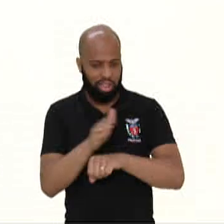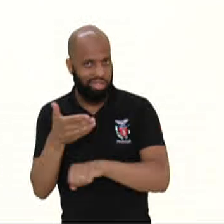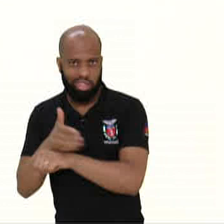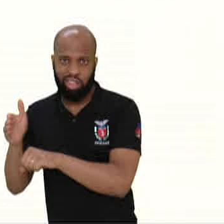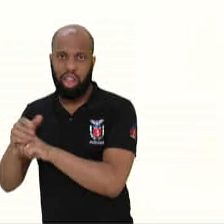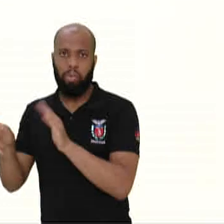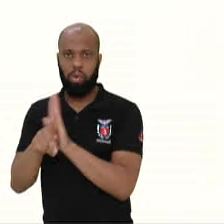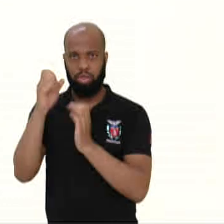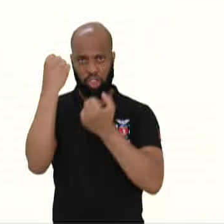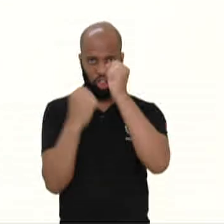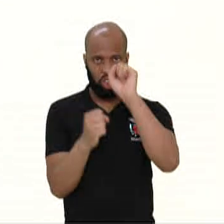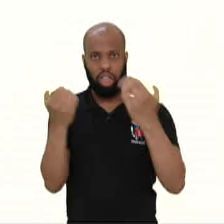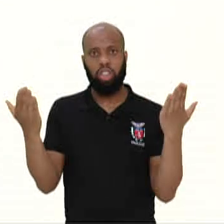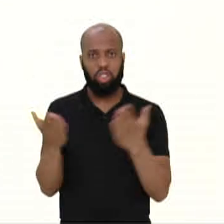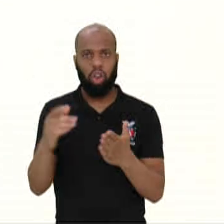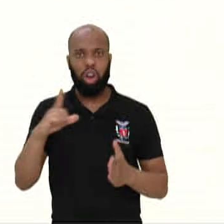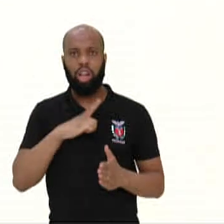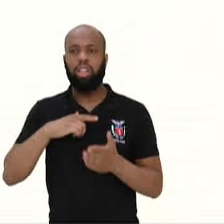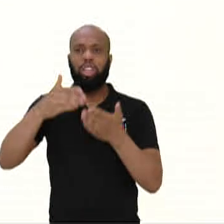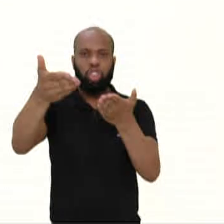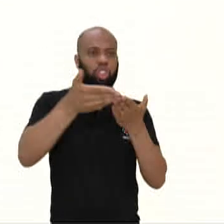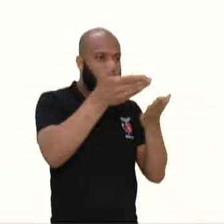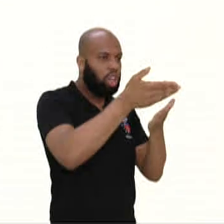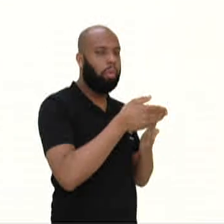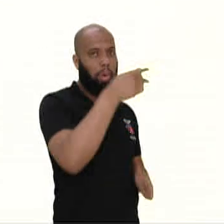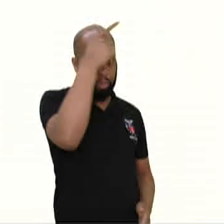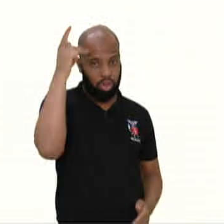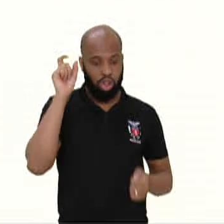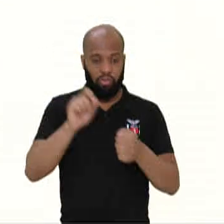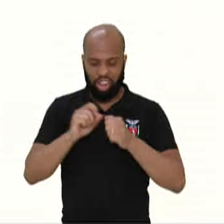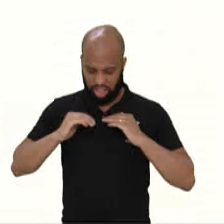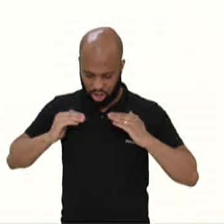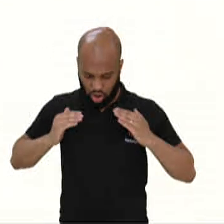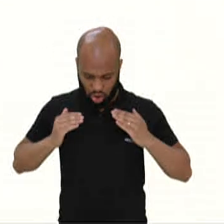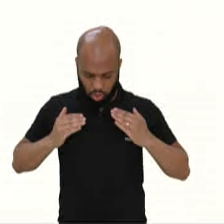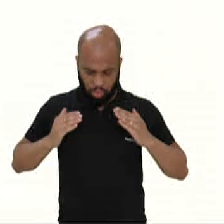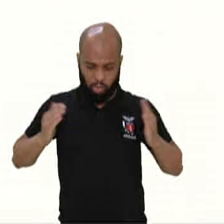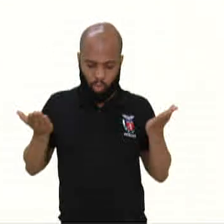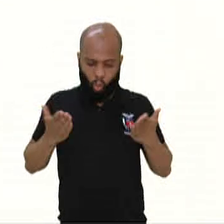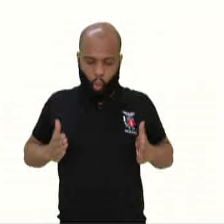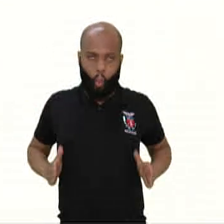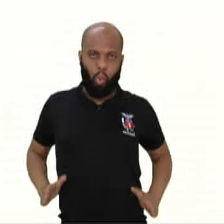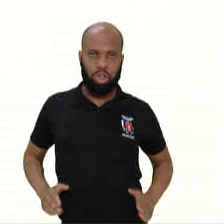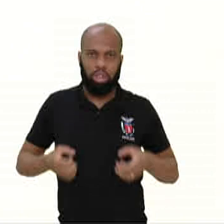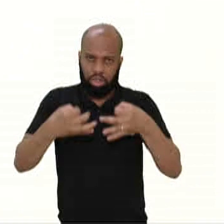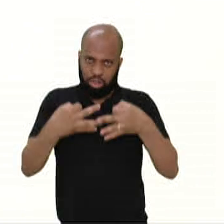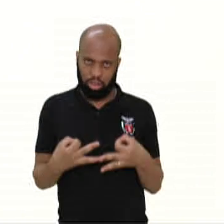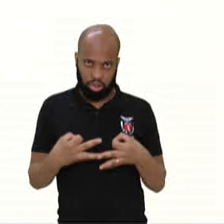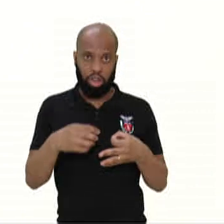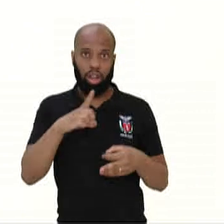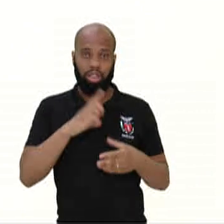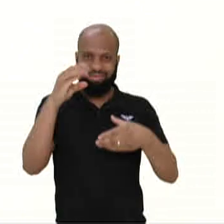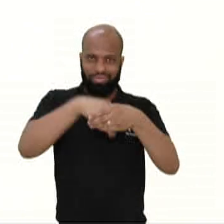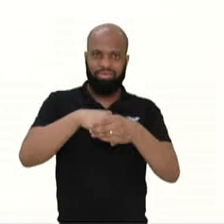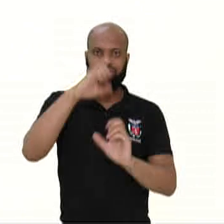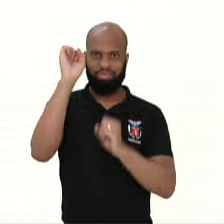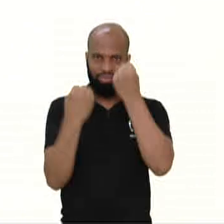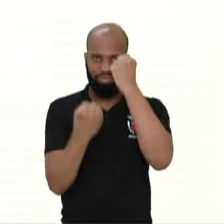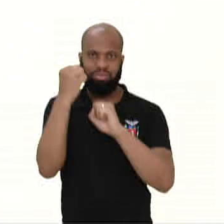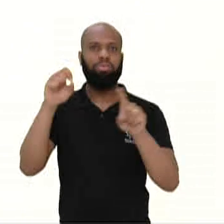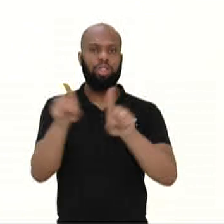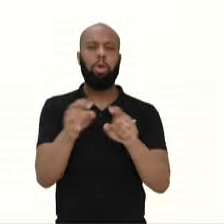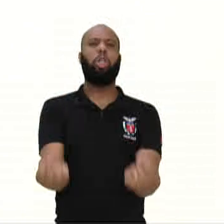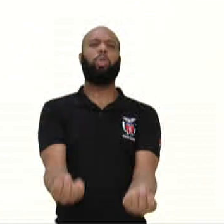de ginástica passaram a convocar as pessoas a modelarem seus corpos. Multiplicaram-se as academias de ginástica, as salas